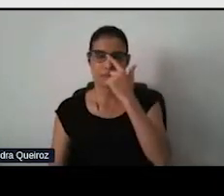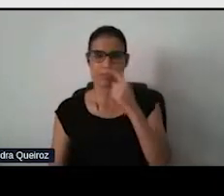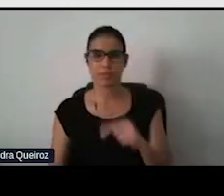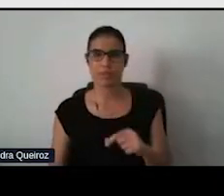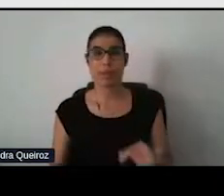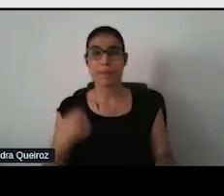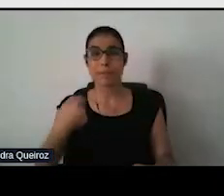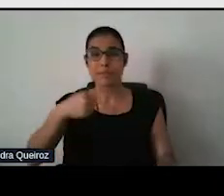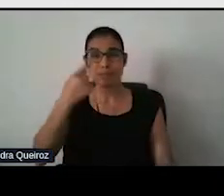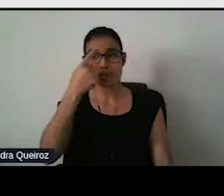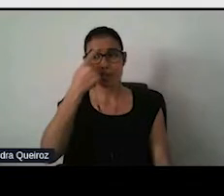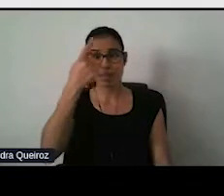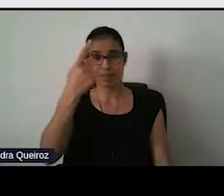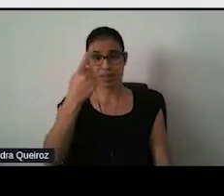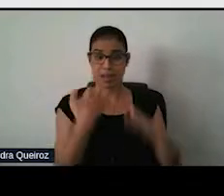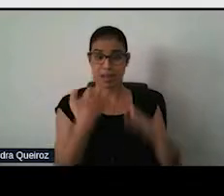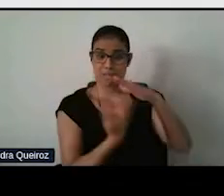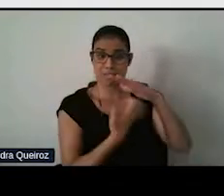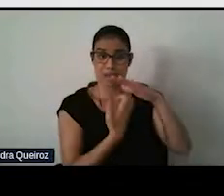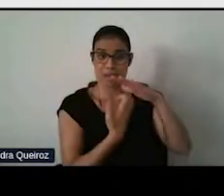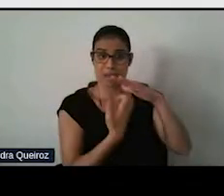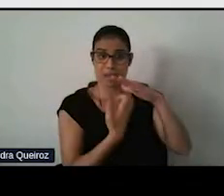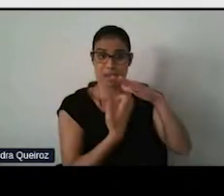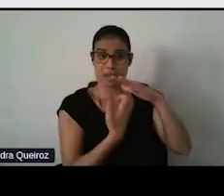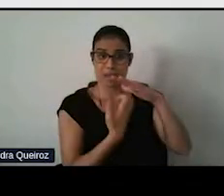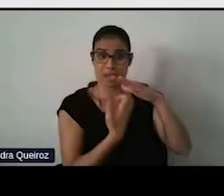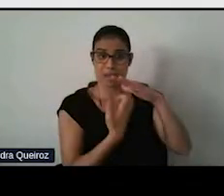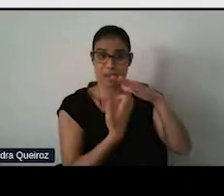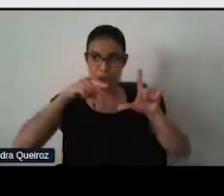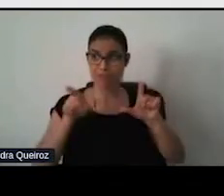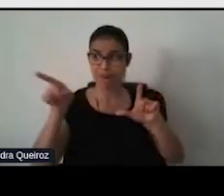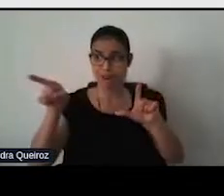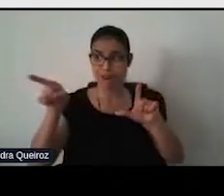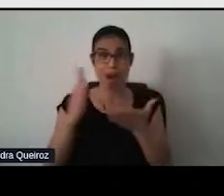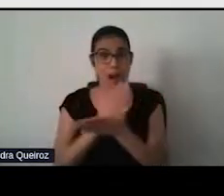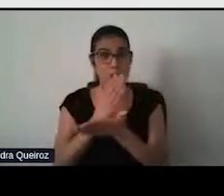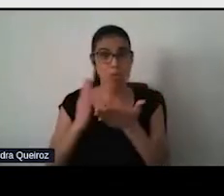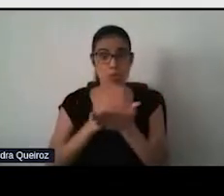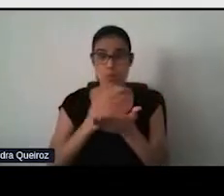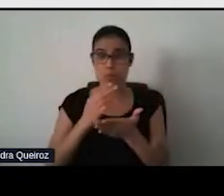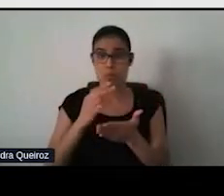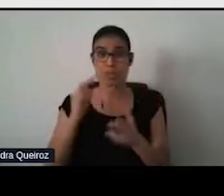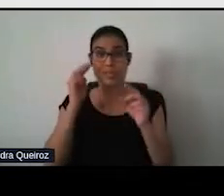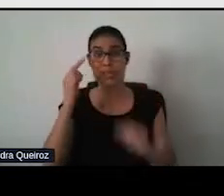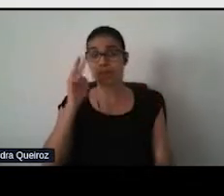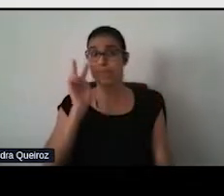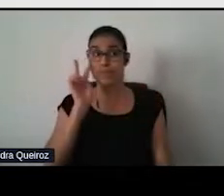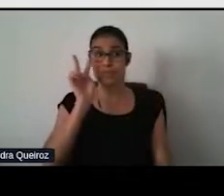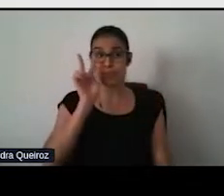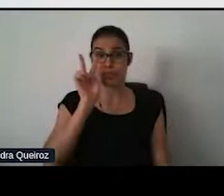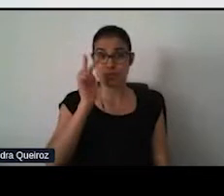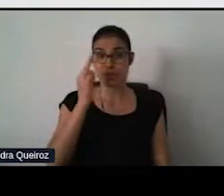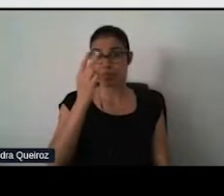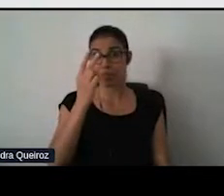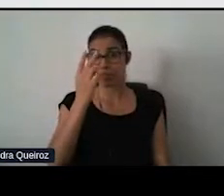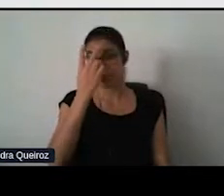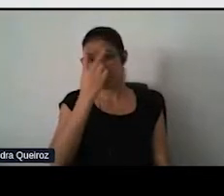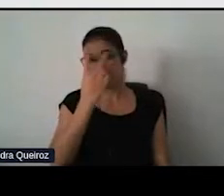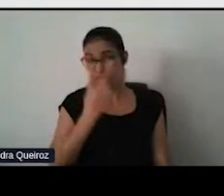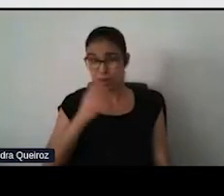gente quer mostrar nosso dashboard, também podem ter pessoas que sejam daltônicas e que tenham deficiência visual